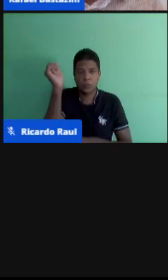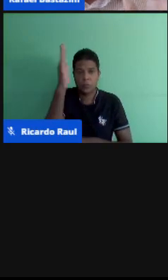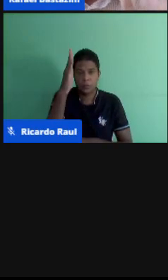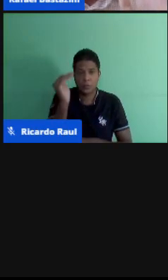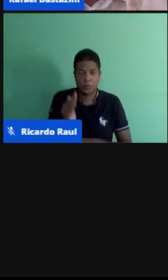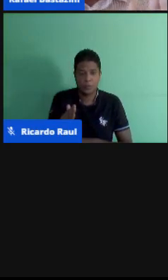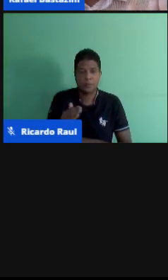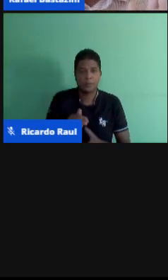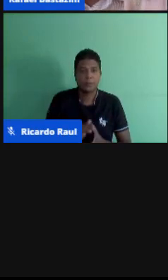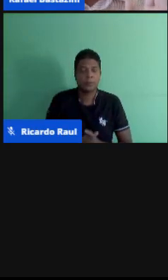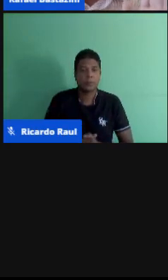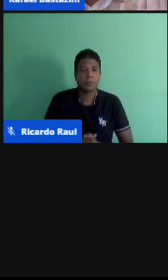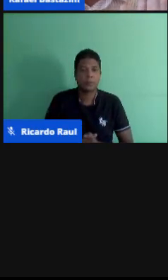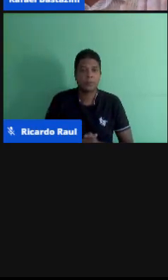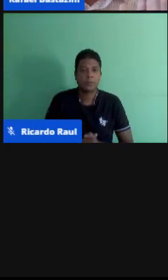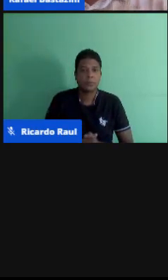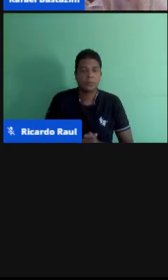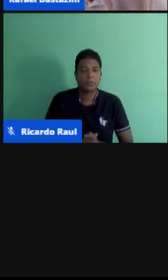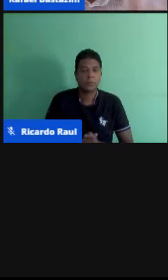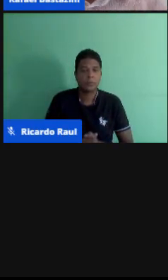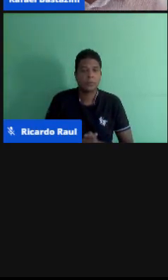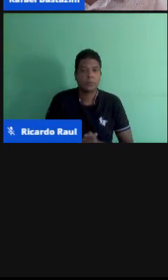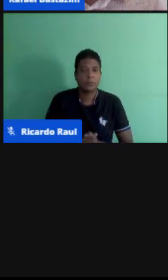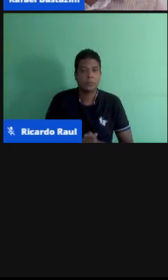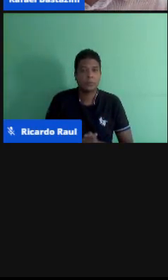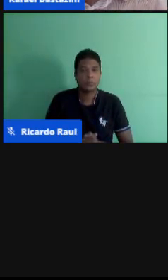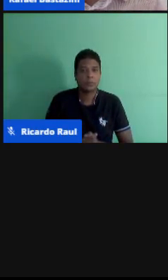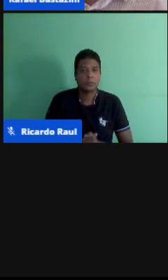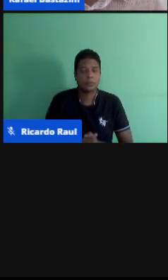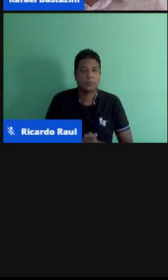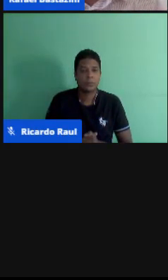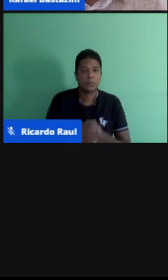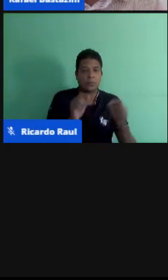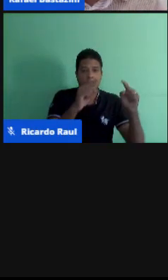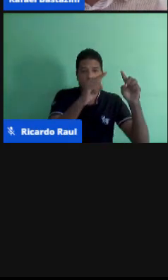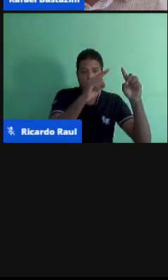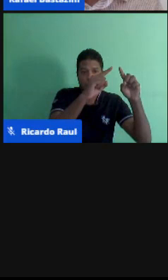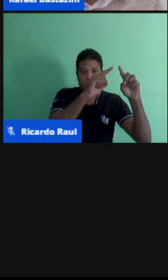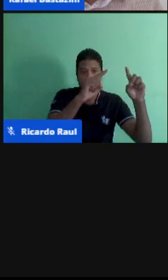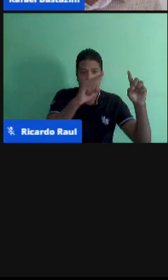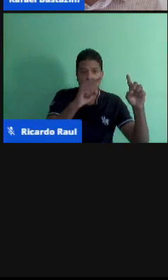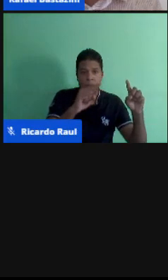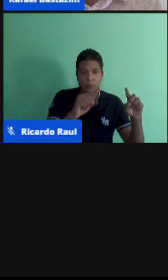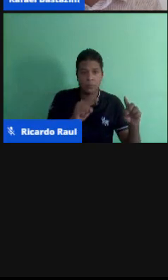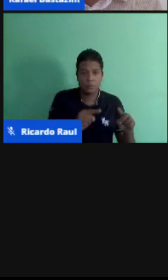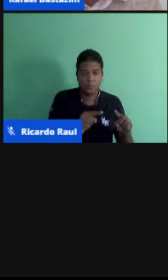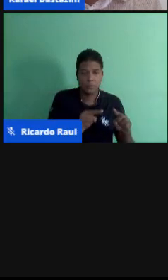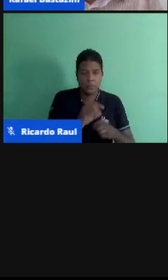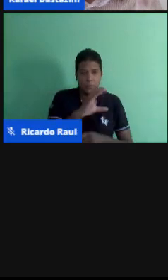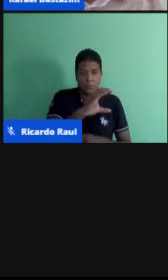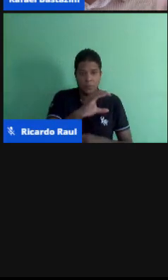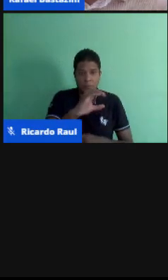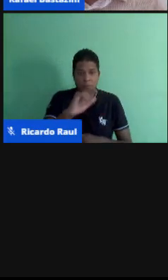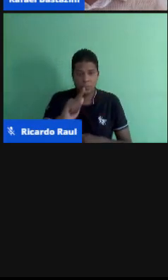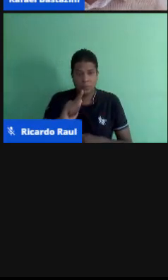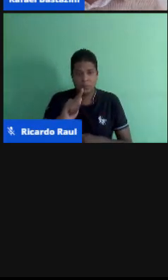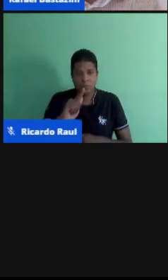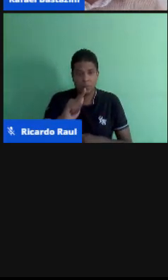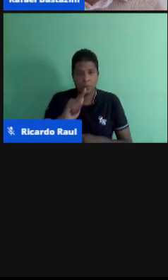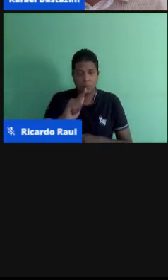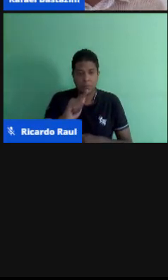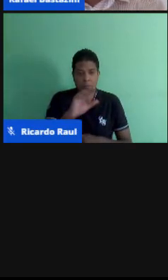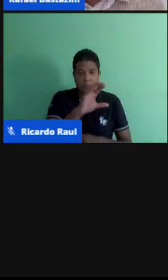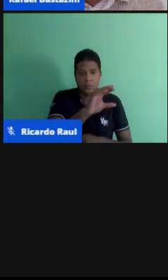lá na parte, no recorte do tecido urbano de Campo Grande,